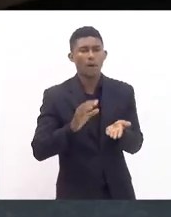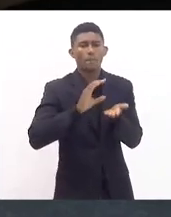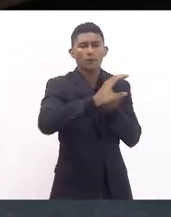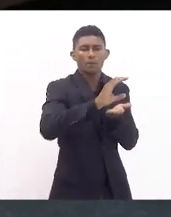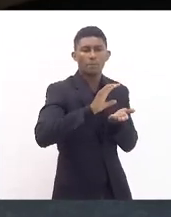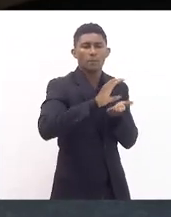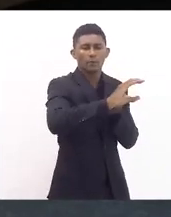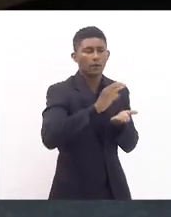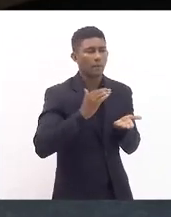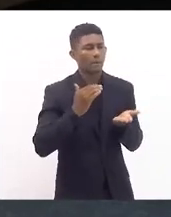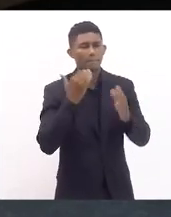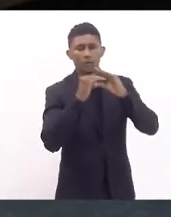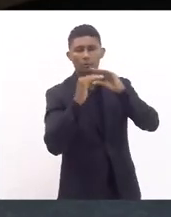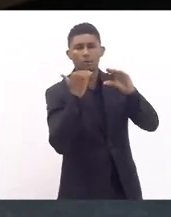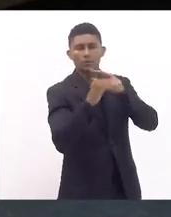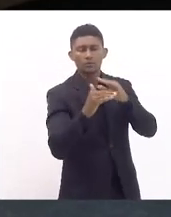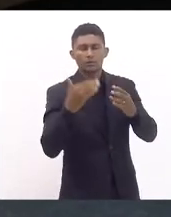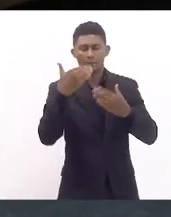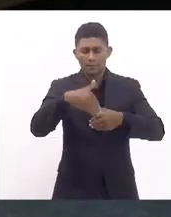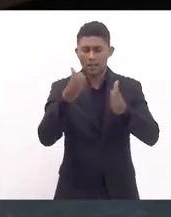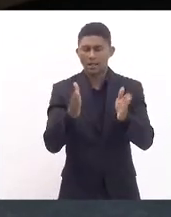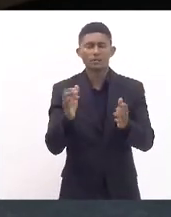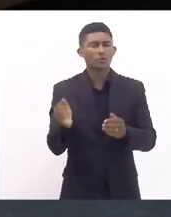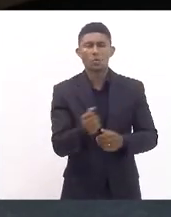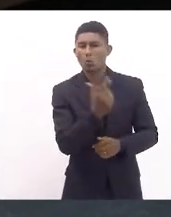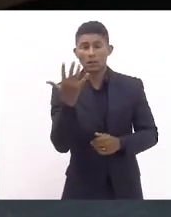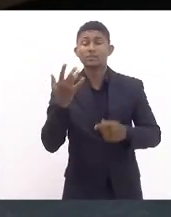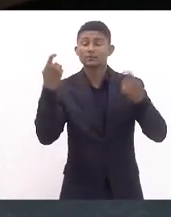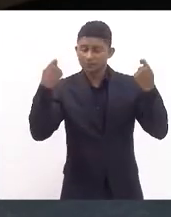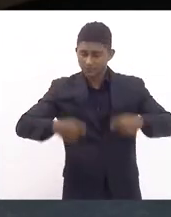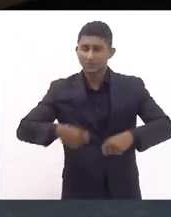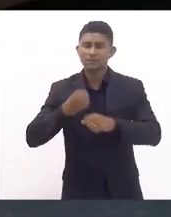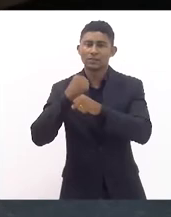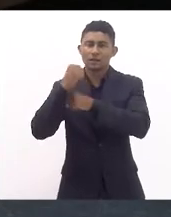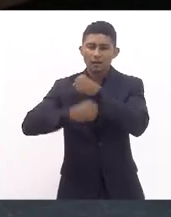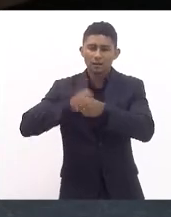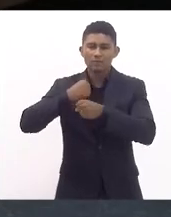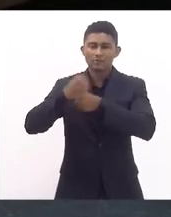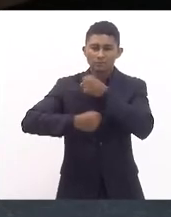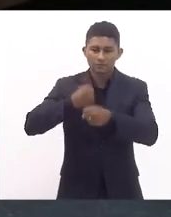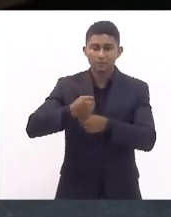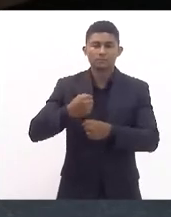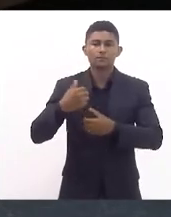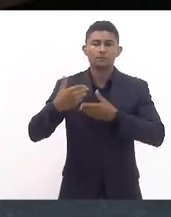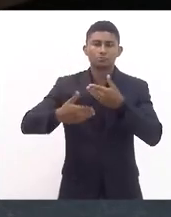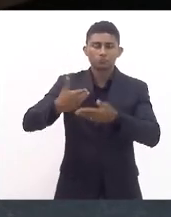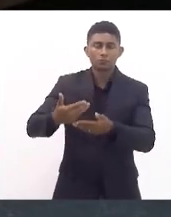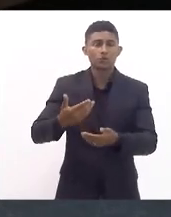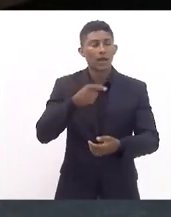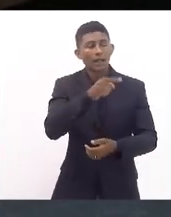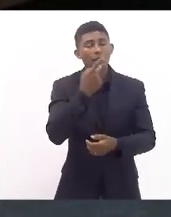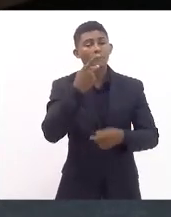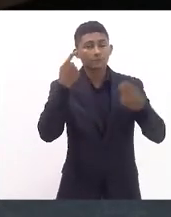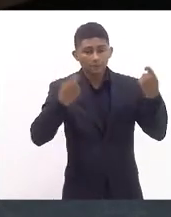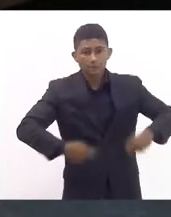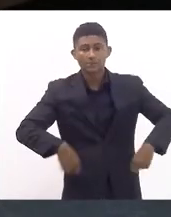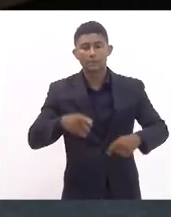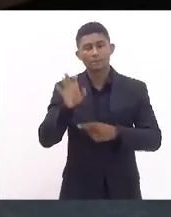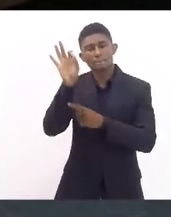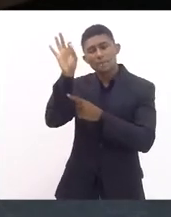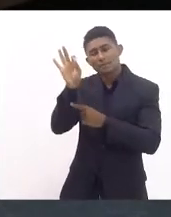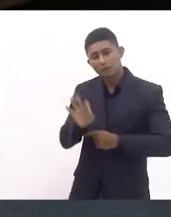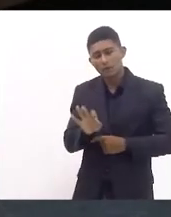Vossa Excelência disse que quer na sua emenda, de garantir que percentual ela vai trazer de volta através de